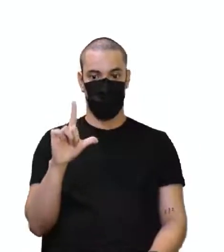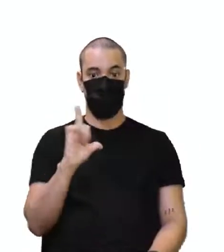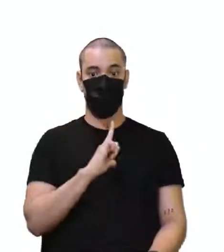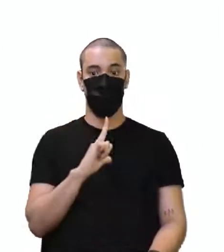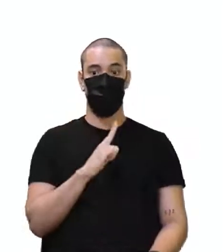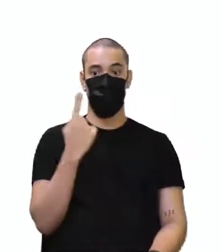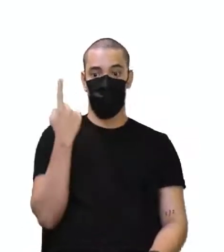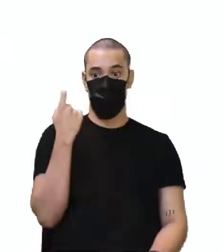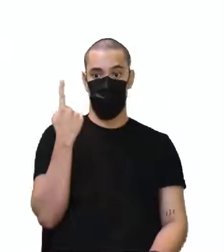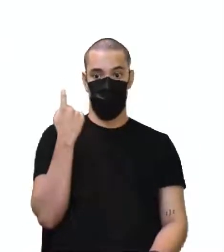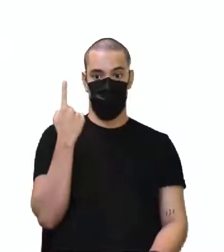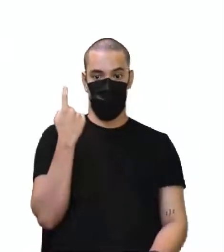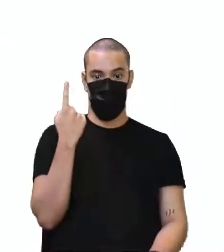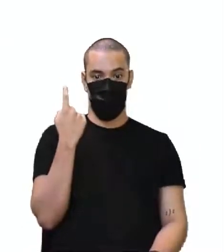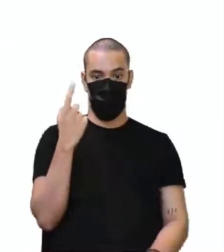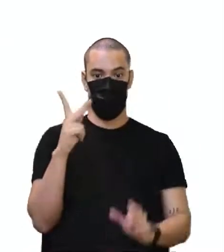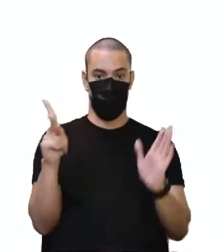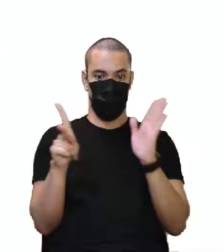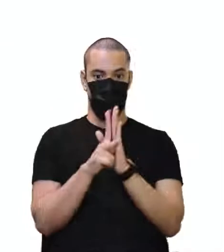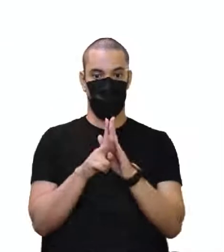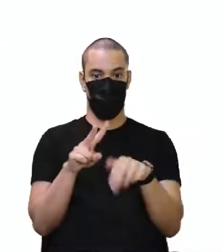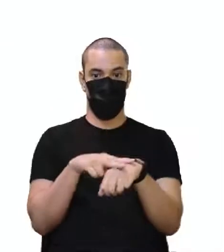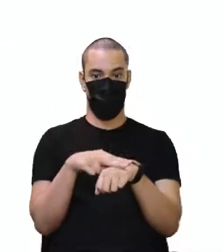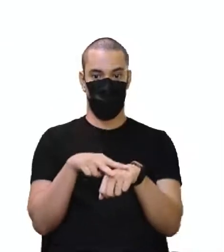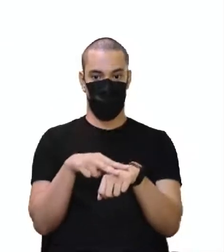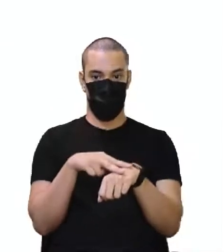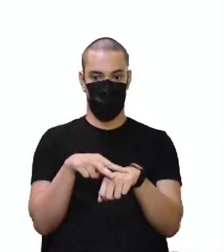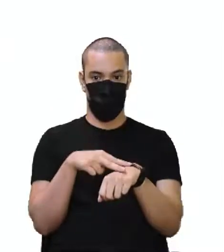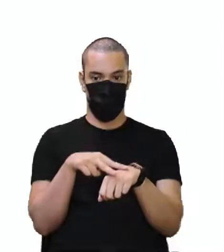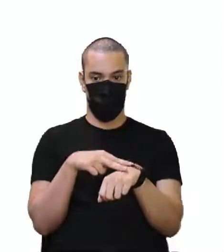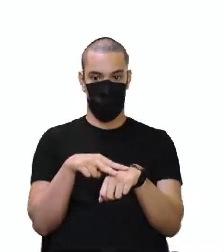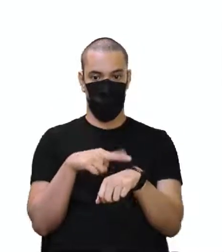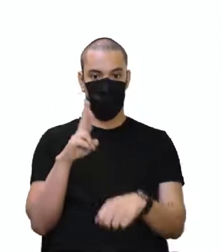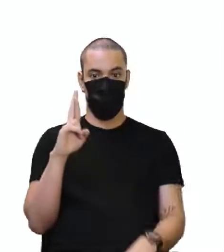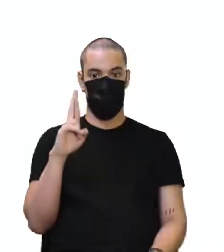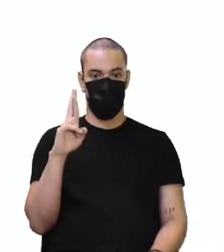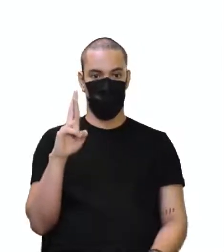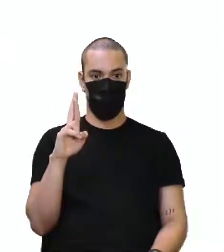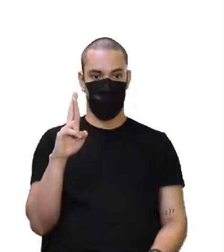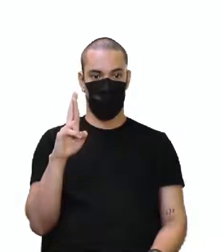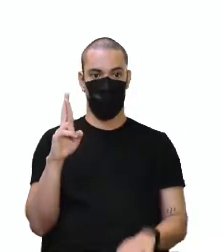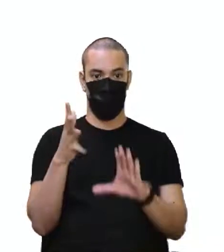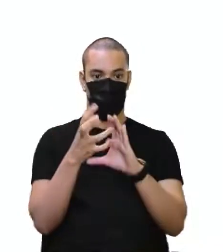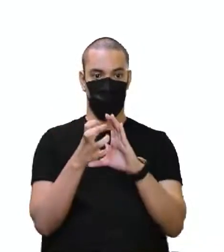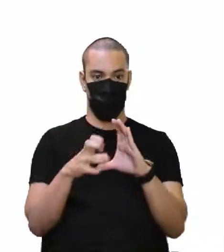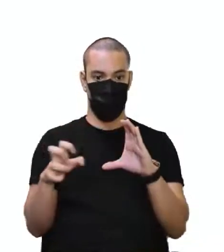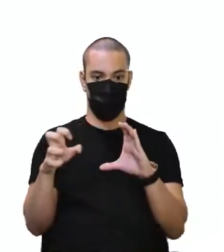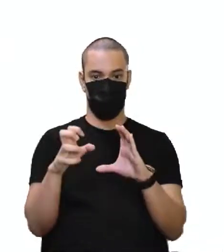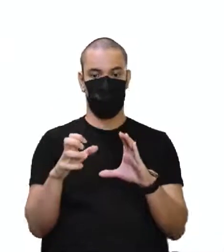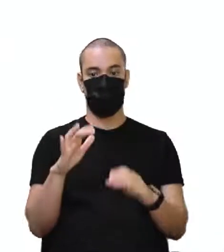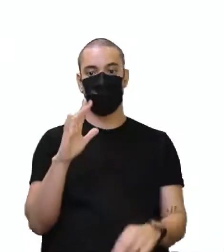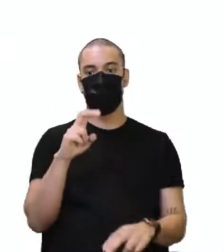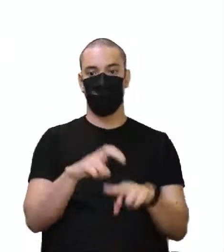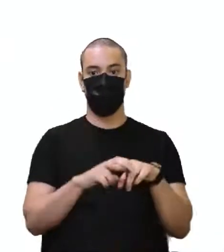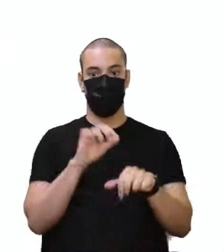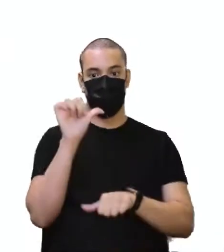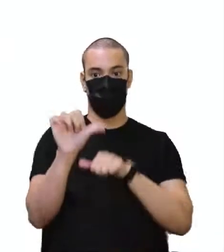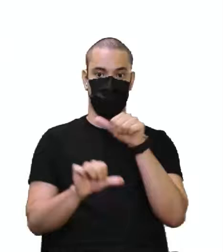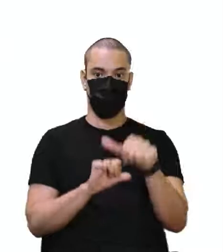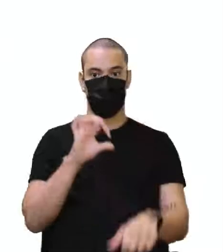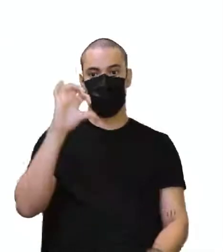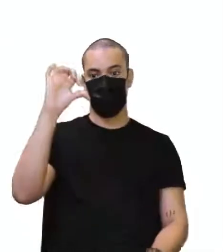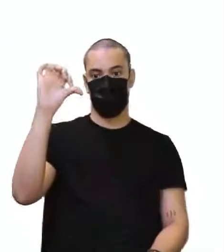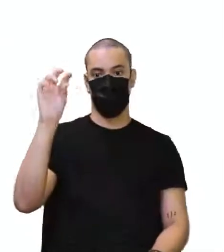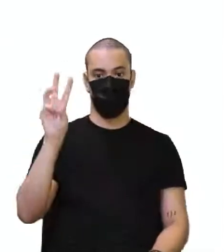tenho uma para verde e rugosa. Então, a proporção aqui já mudou. Ó. É 9